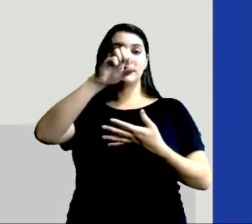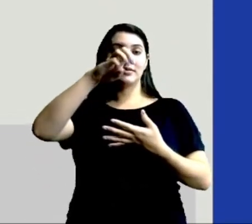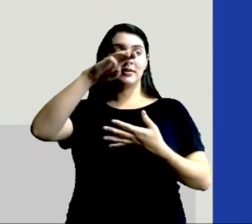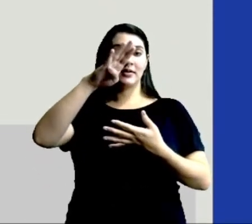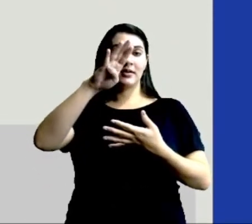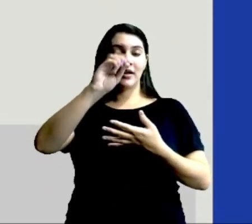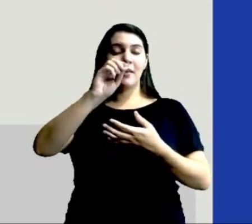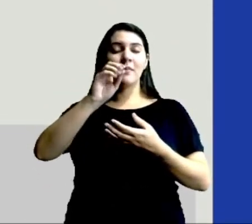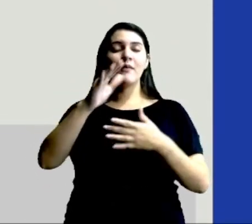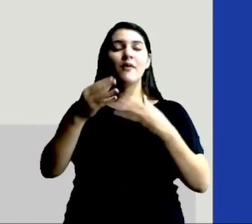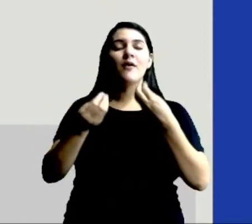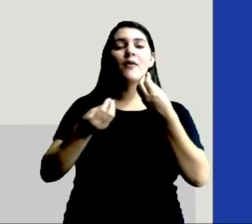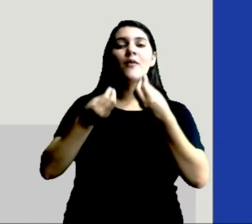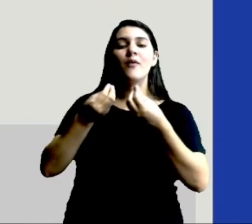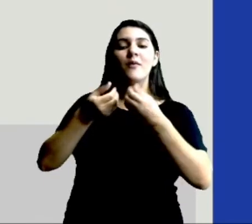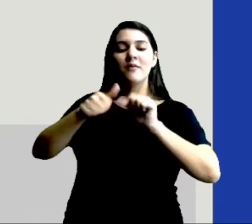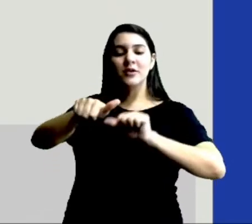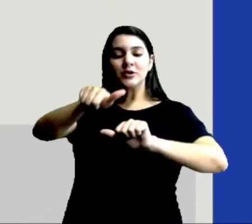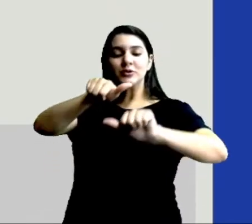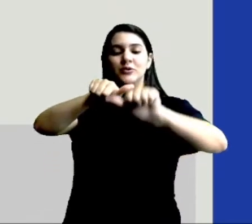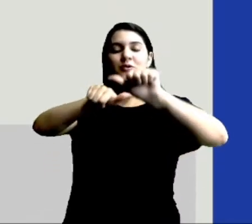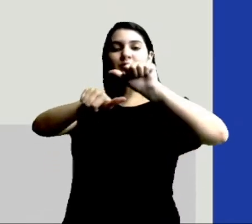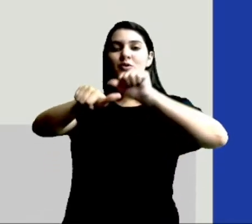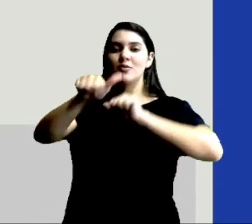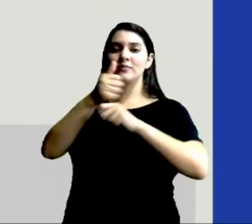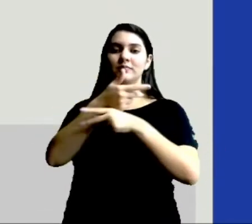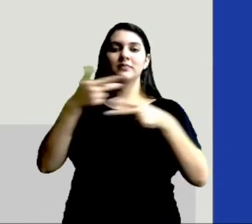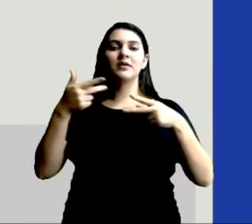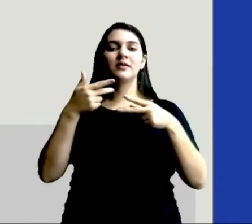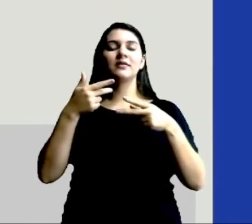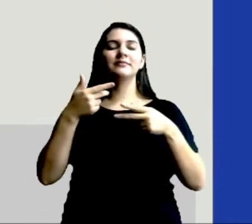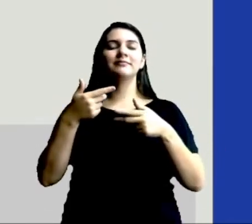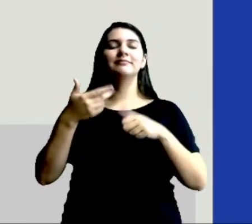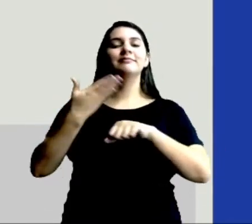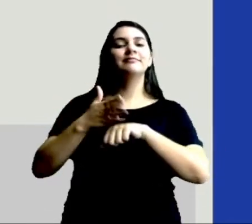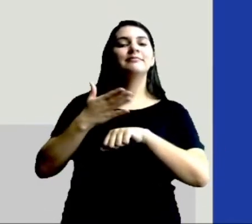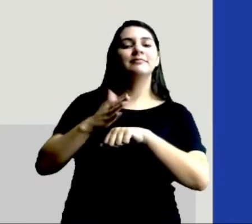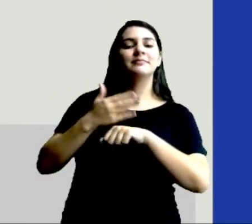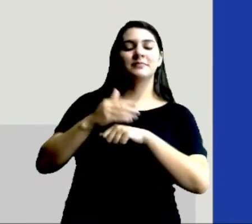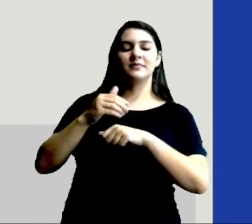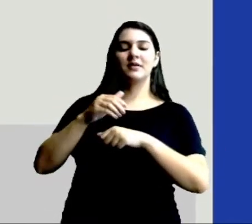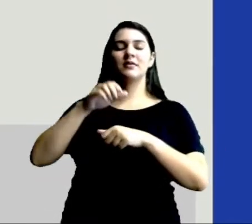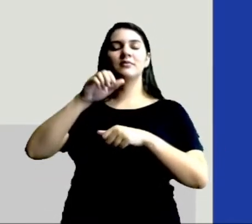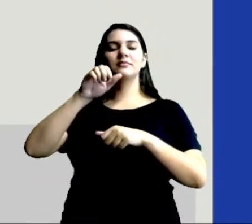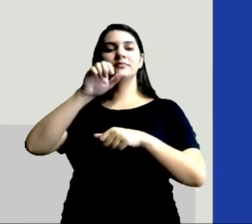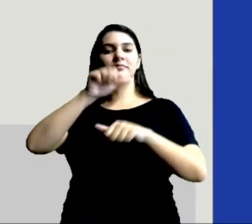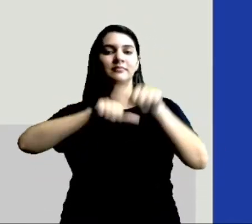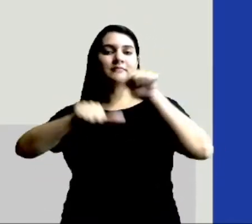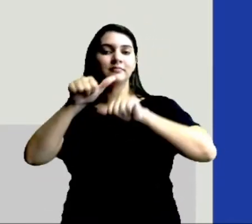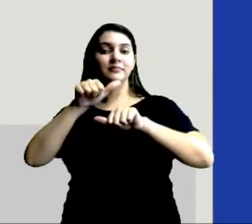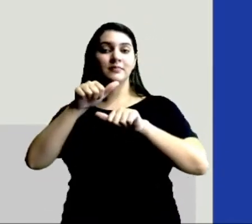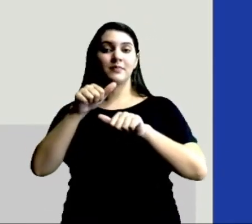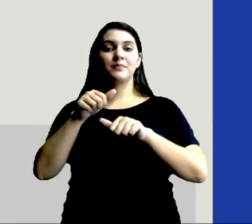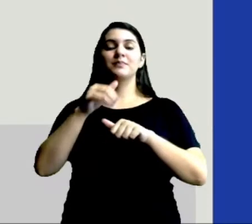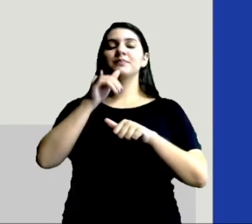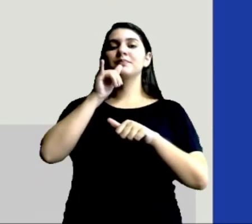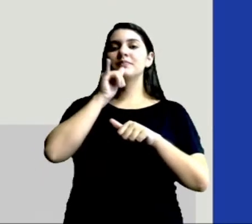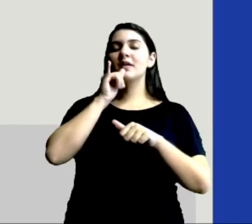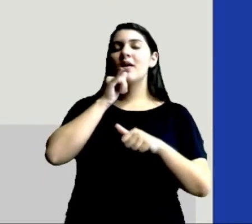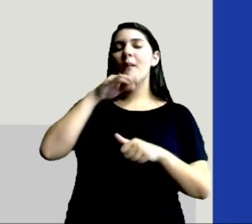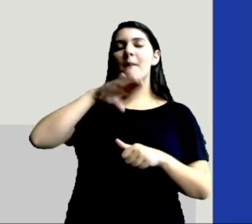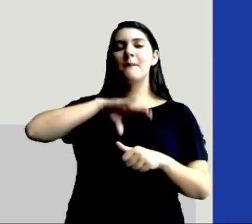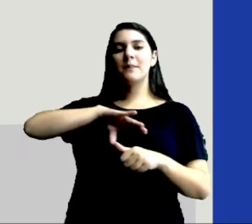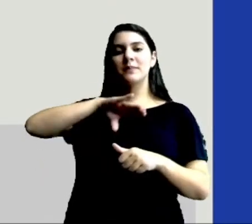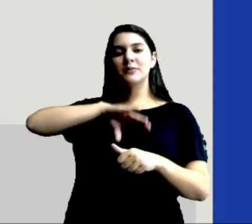gente faz a troca de algo, a gente está praticando o escambo. Portugal extraía a